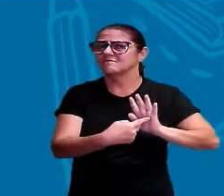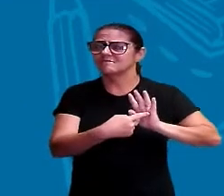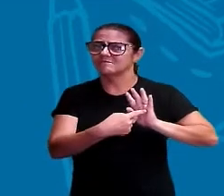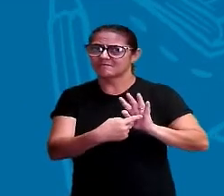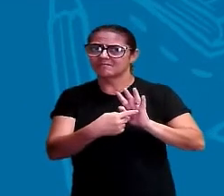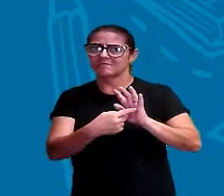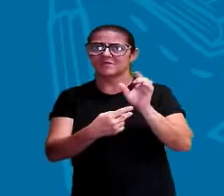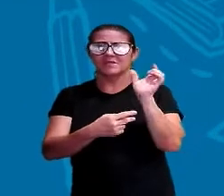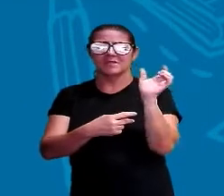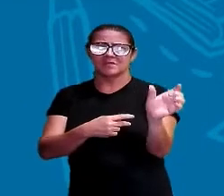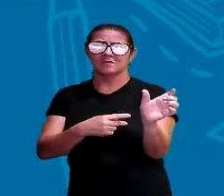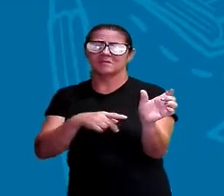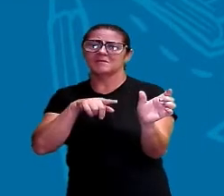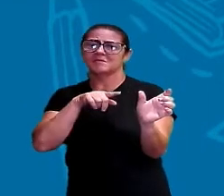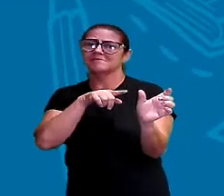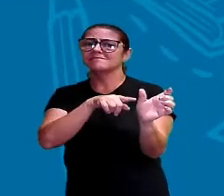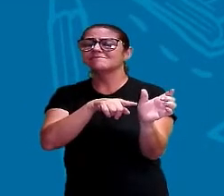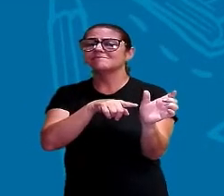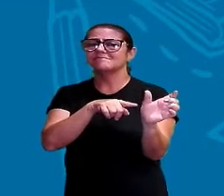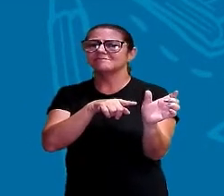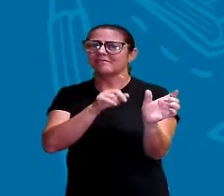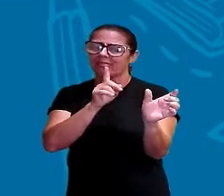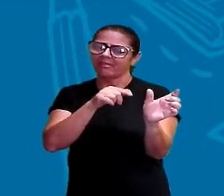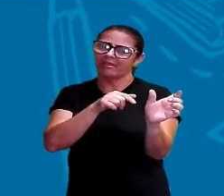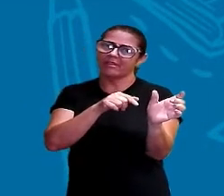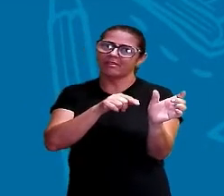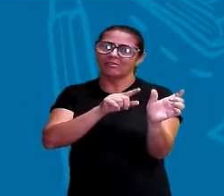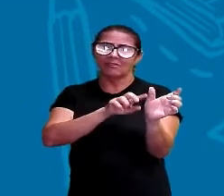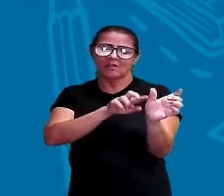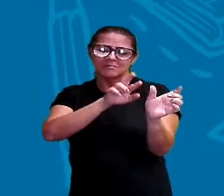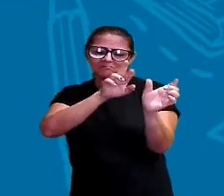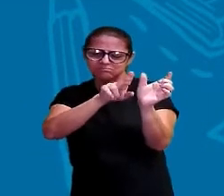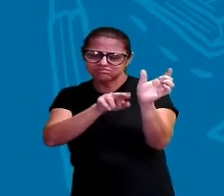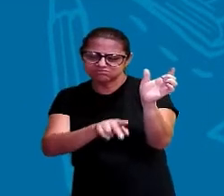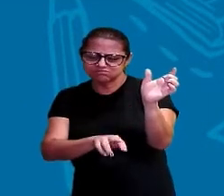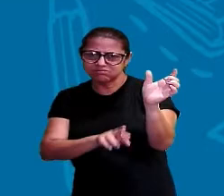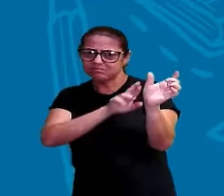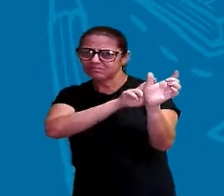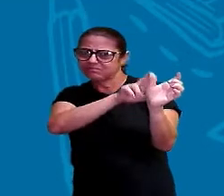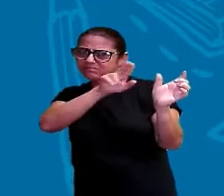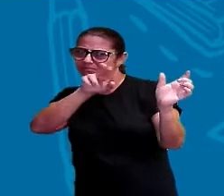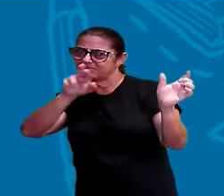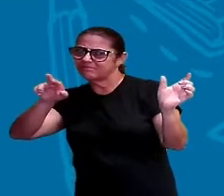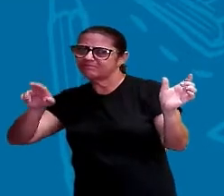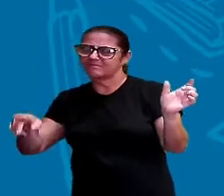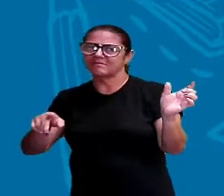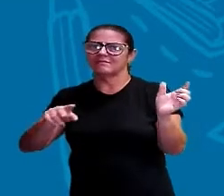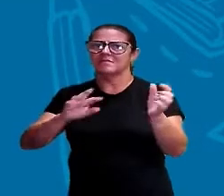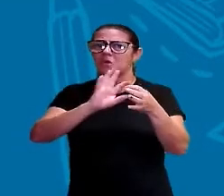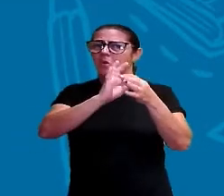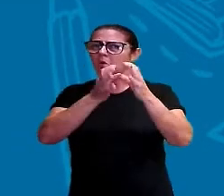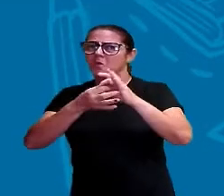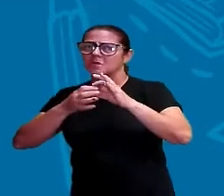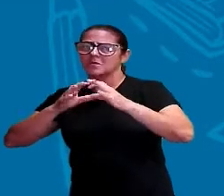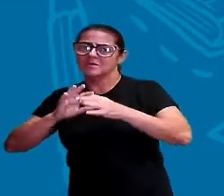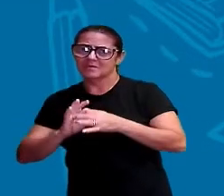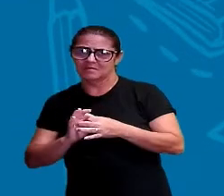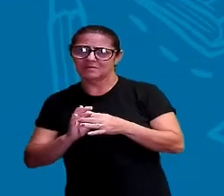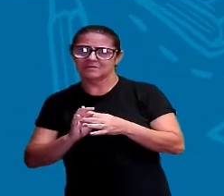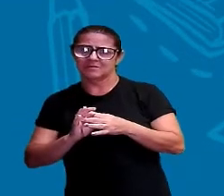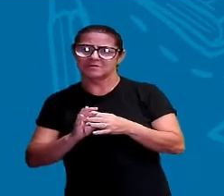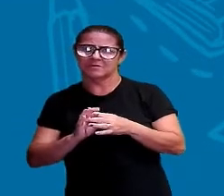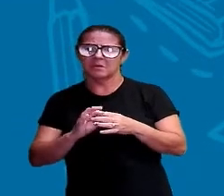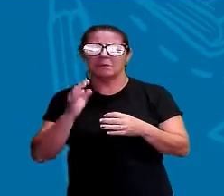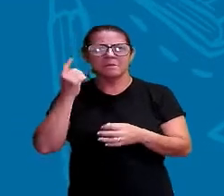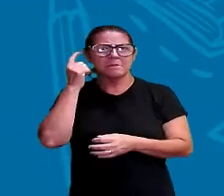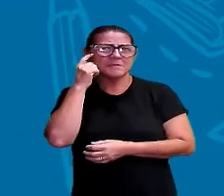aquela palavra pode trazer e aí você vai inserir em diferentes contextos. Fez essa assimilação aí? Fez